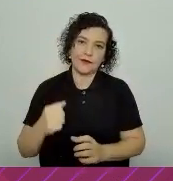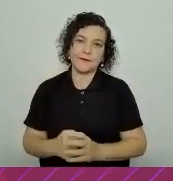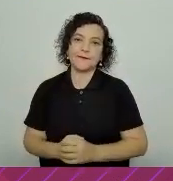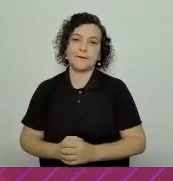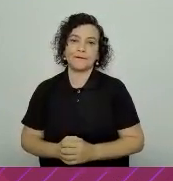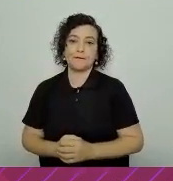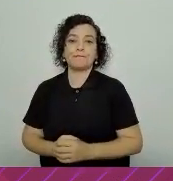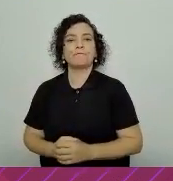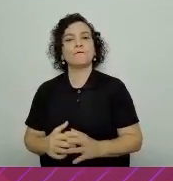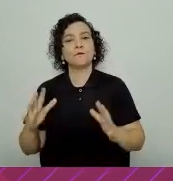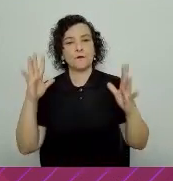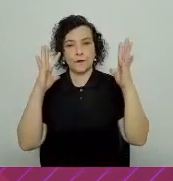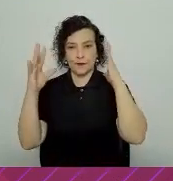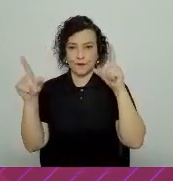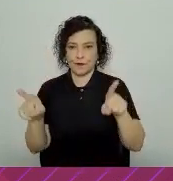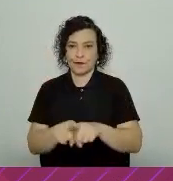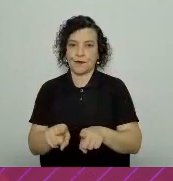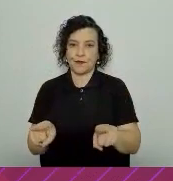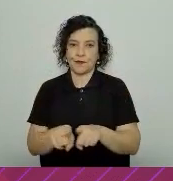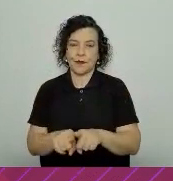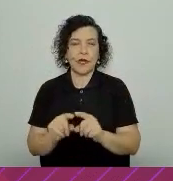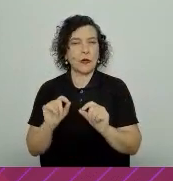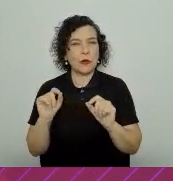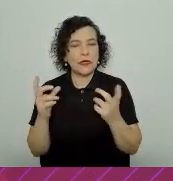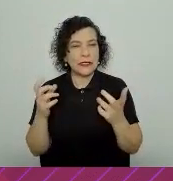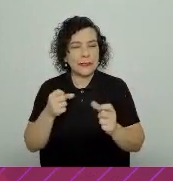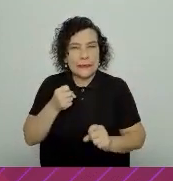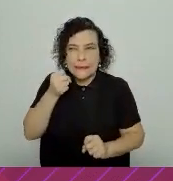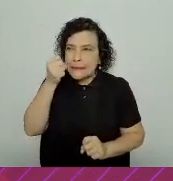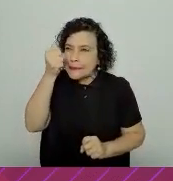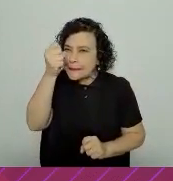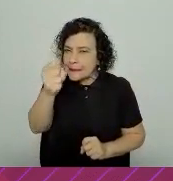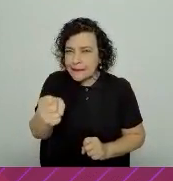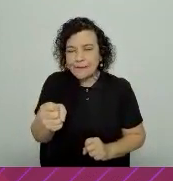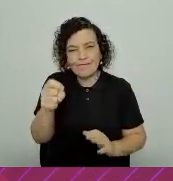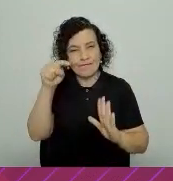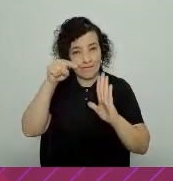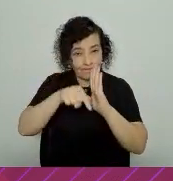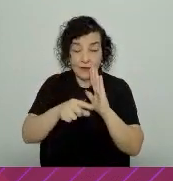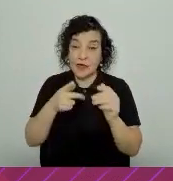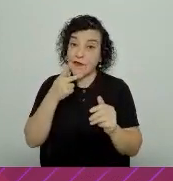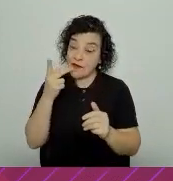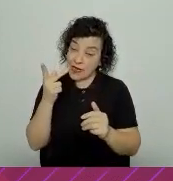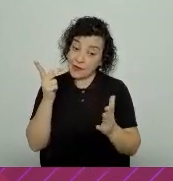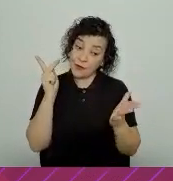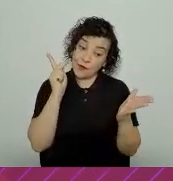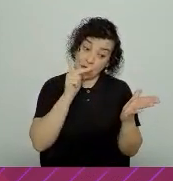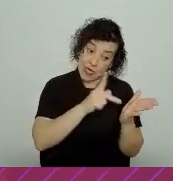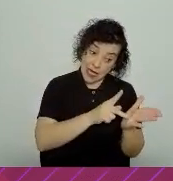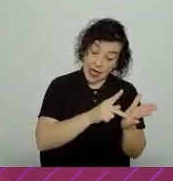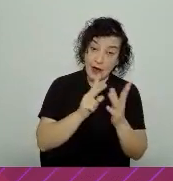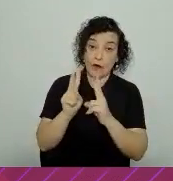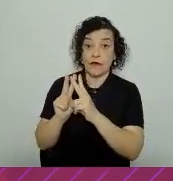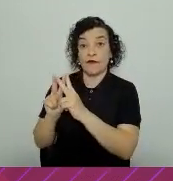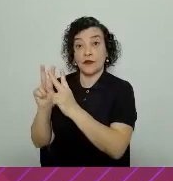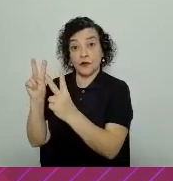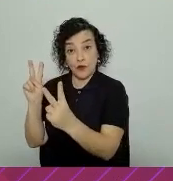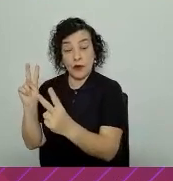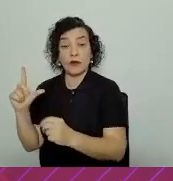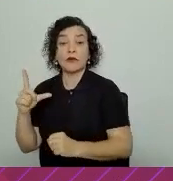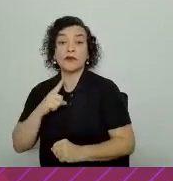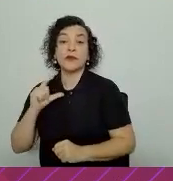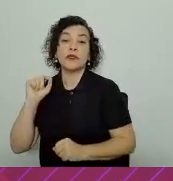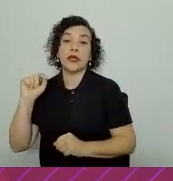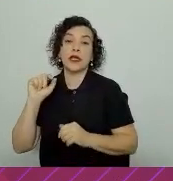pensando também na imersão e aqui agora falando do mundo real do mundo virtual existe o contínuo